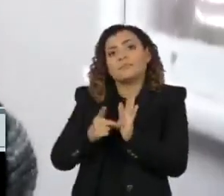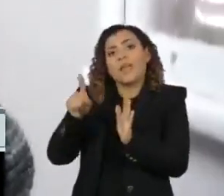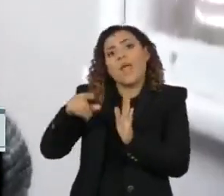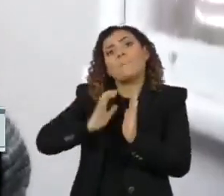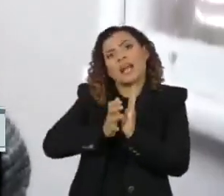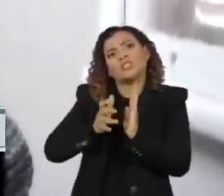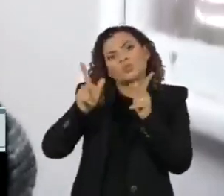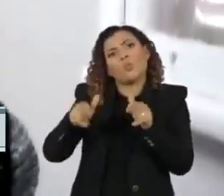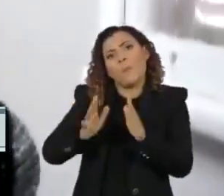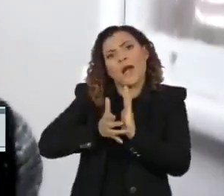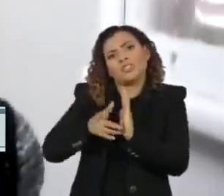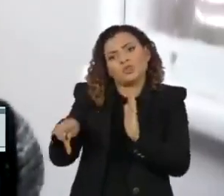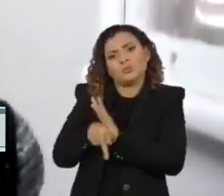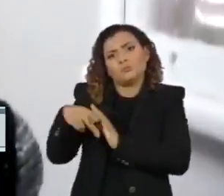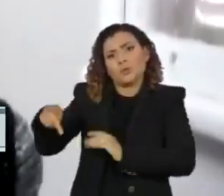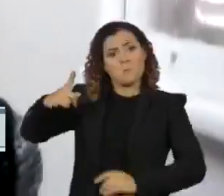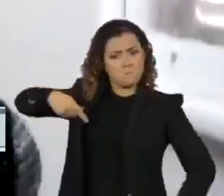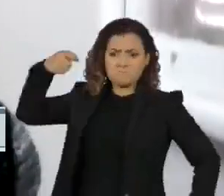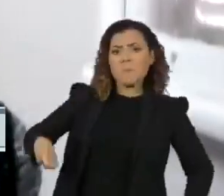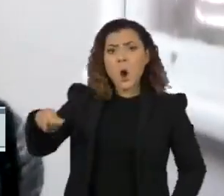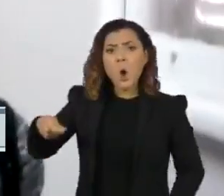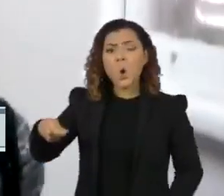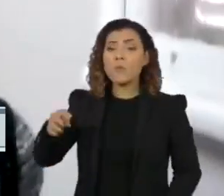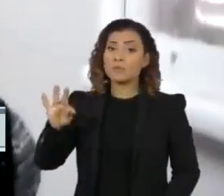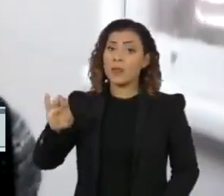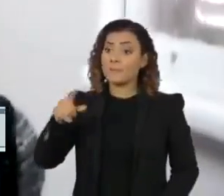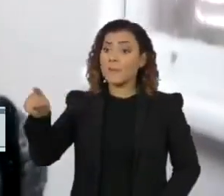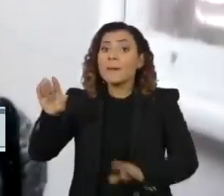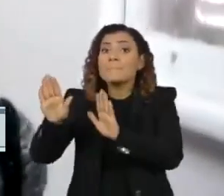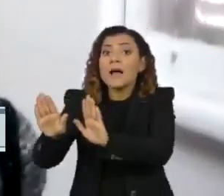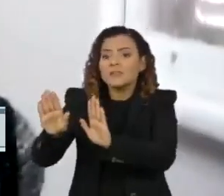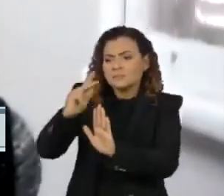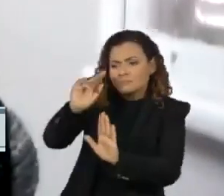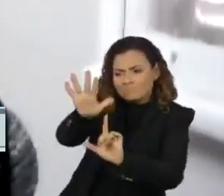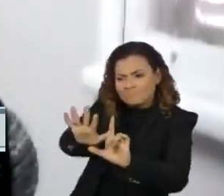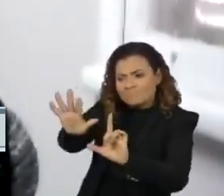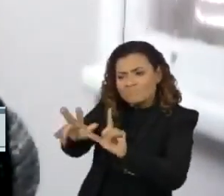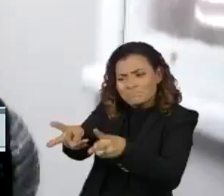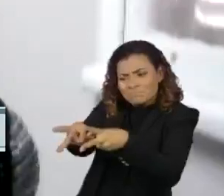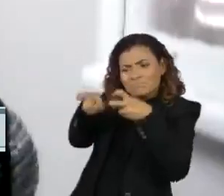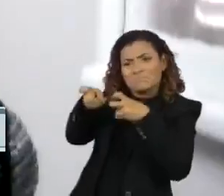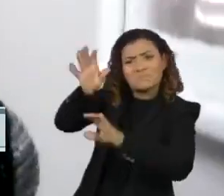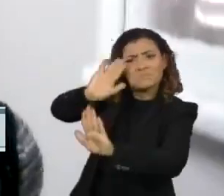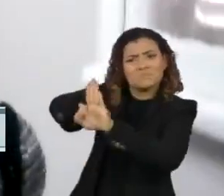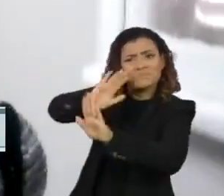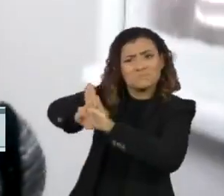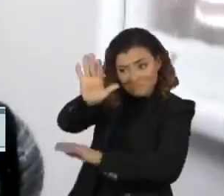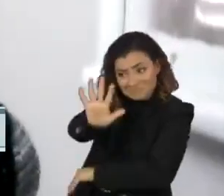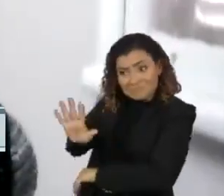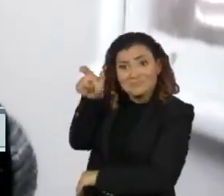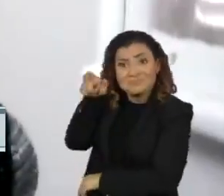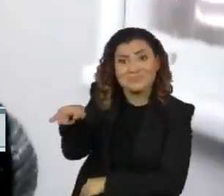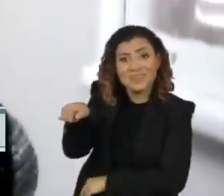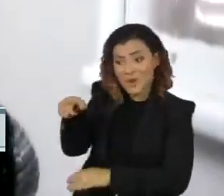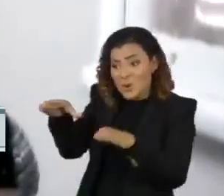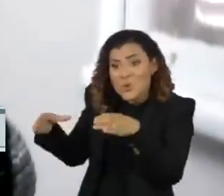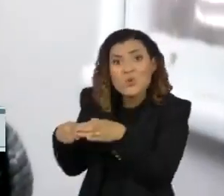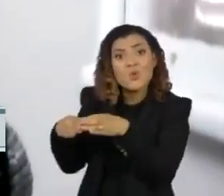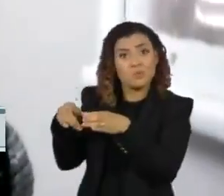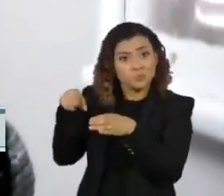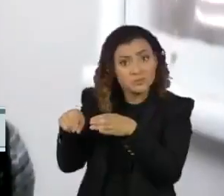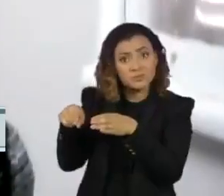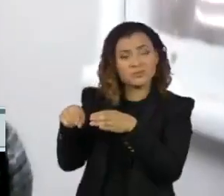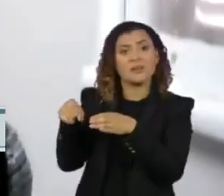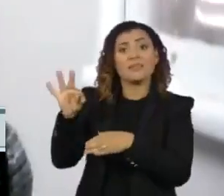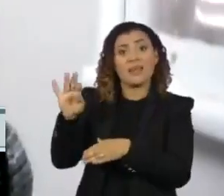partidos políticos, é que a interpretação, a hermenêutica de todas as fontes, não só